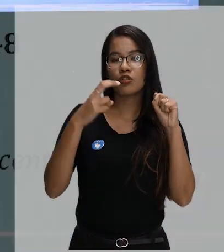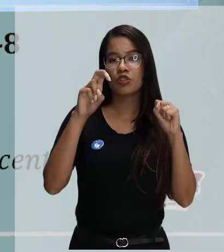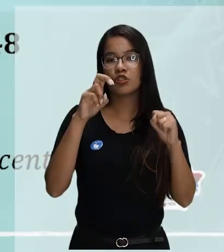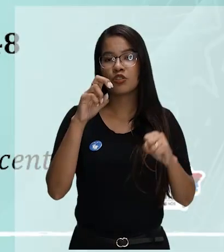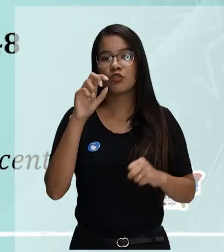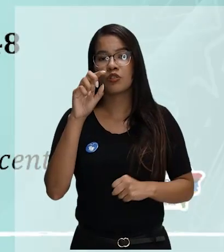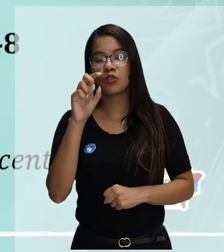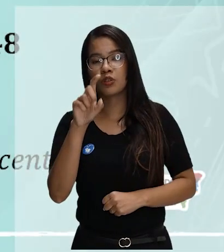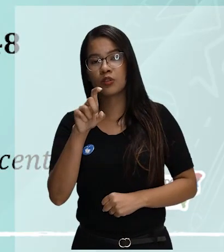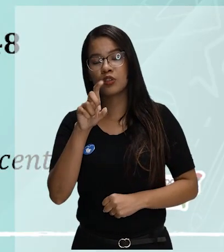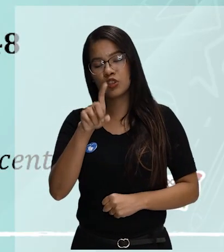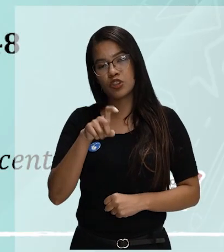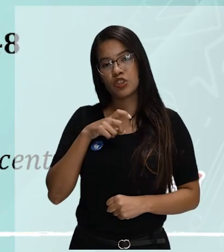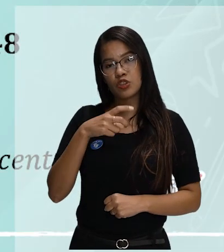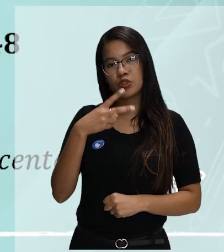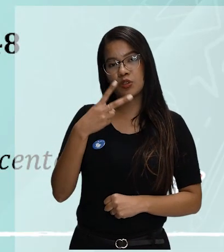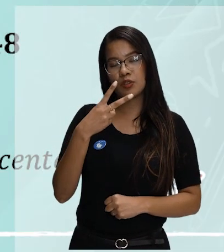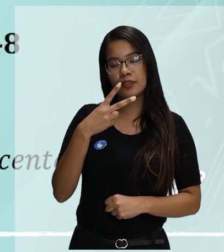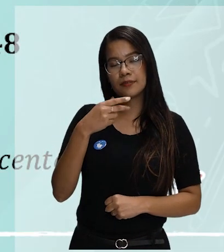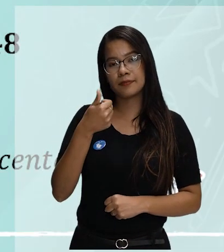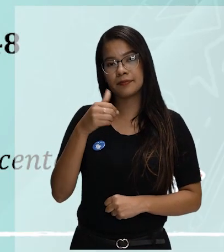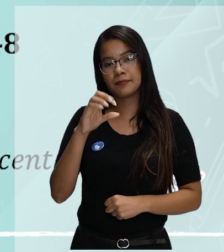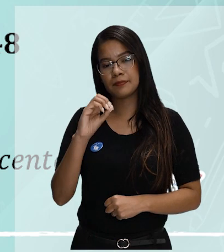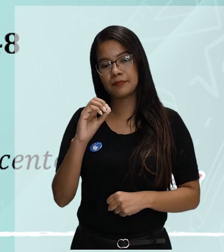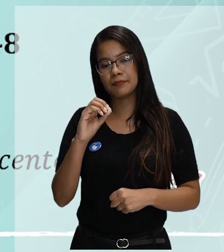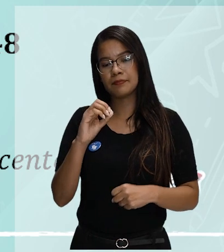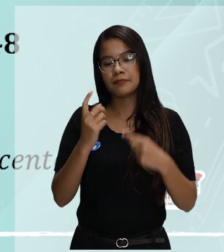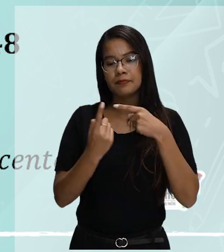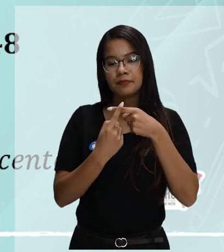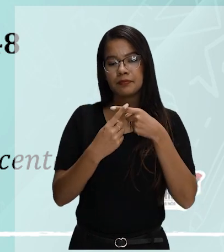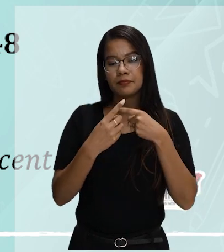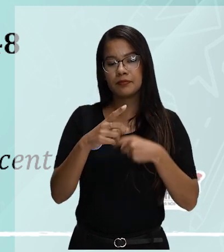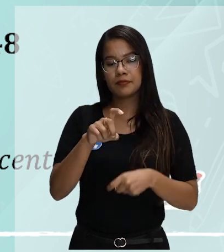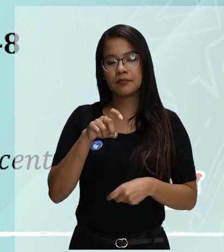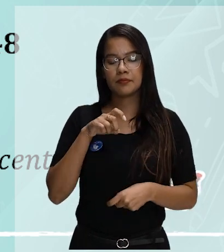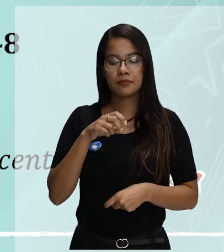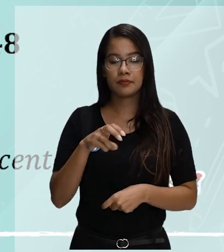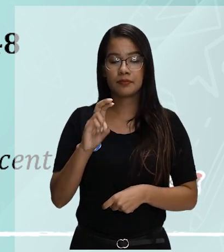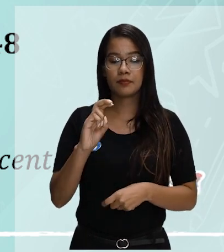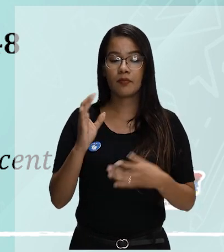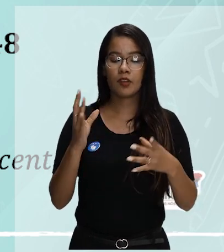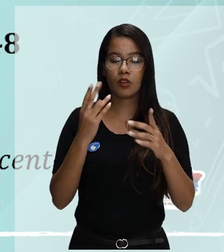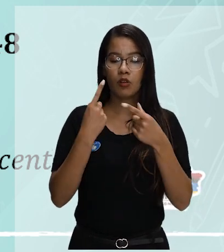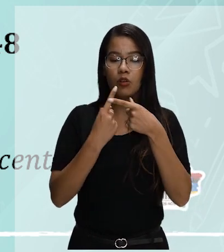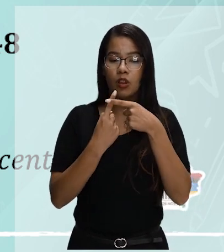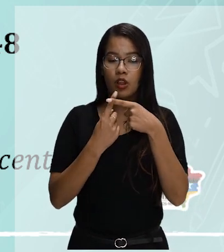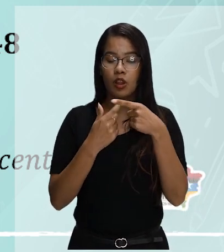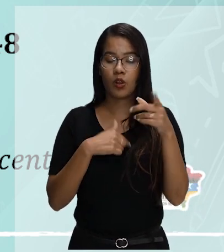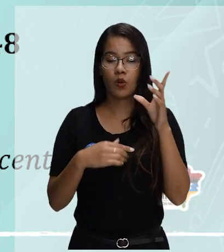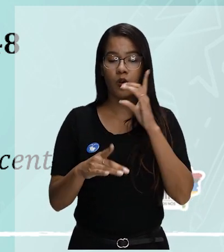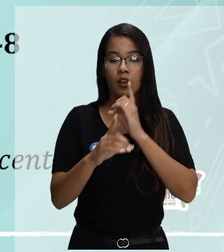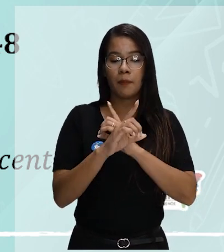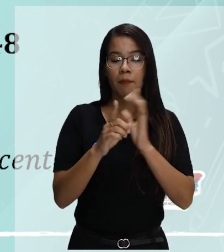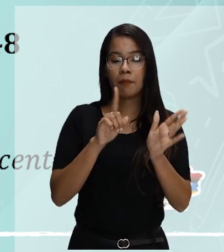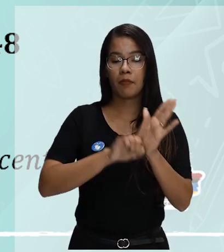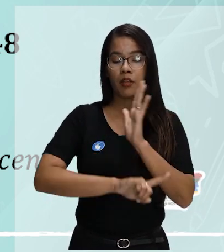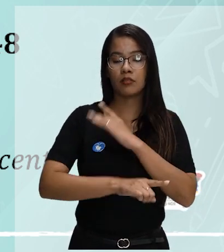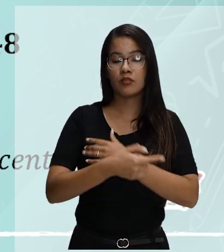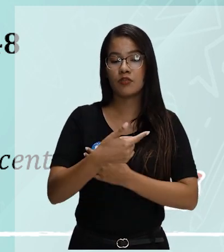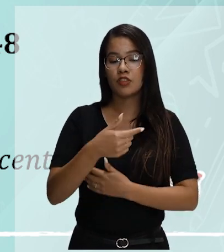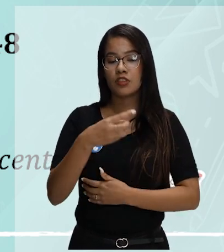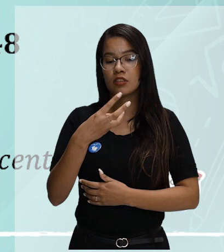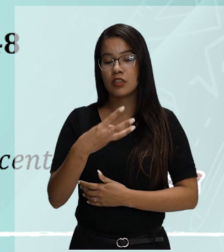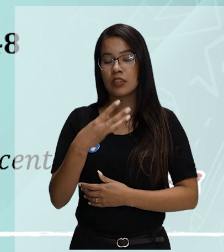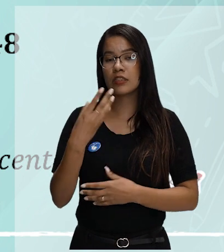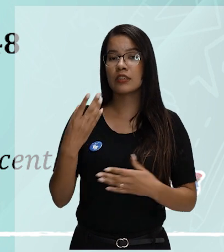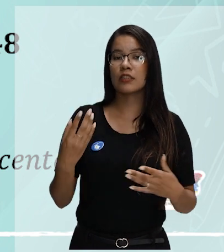x1 5. Ao calcular a imagem do x1, eu encontrei menos 23. Ao calcular